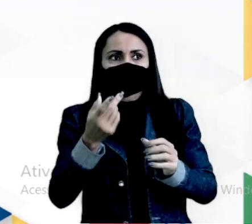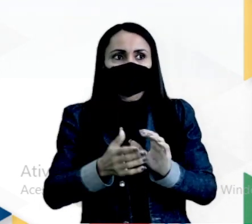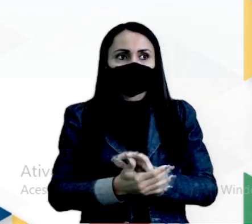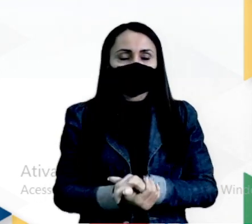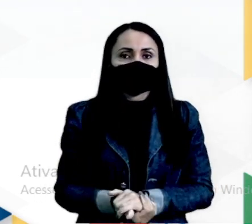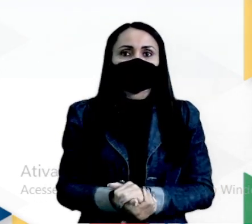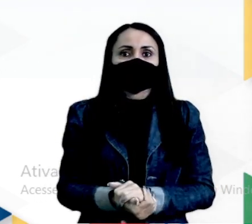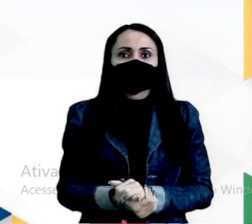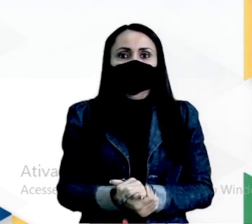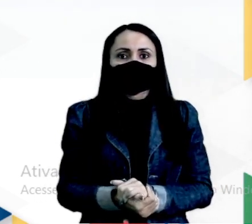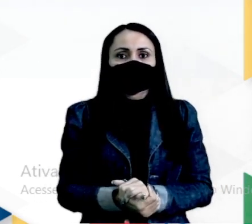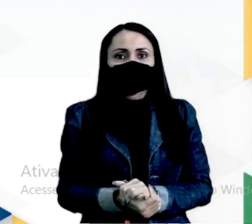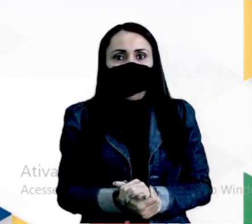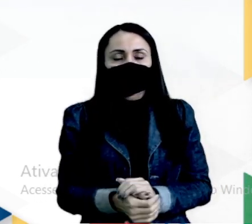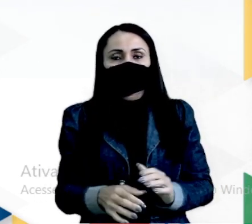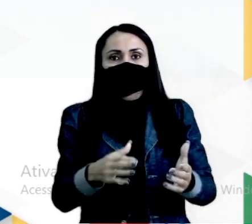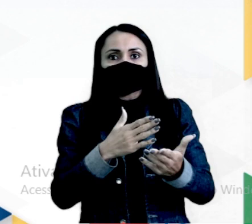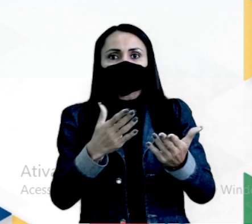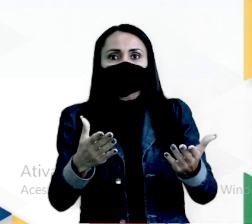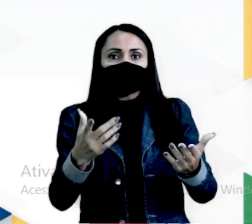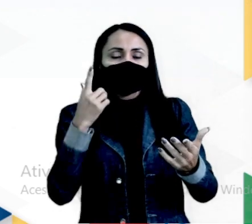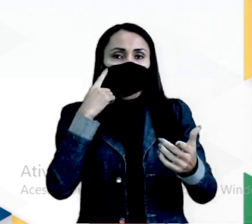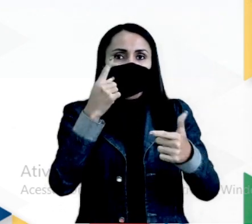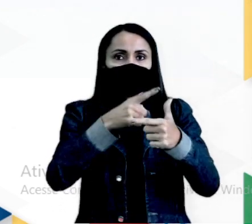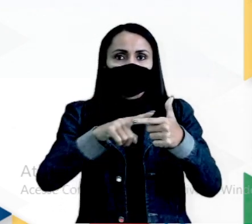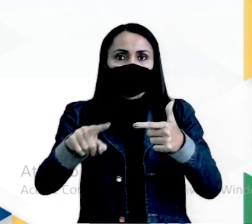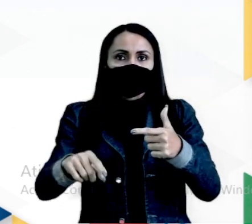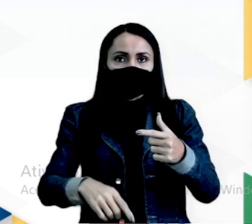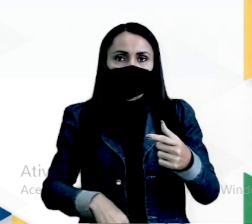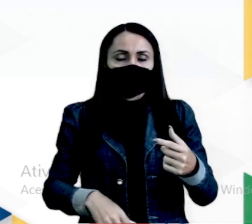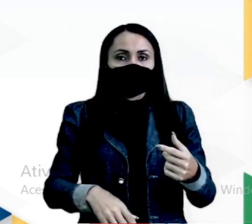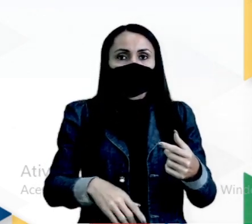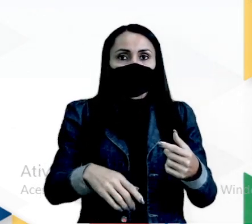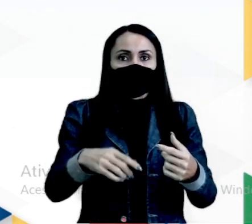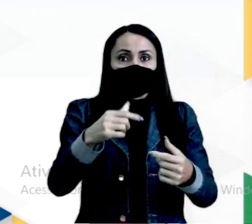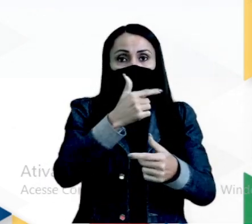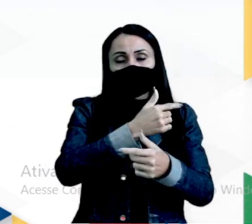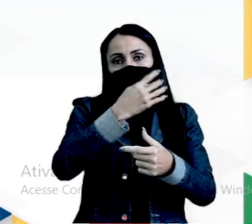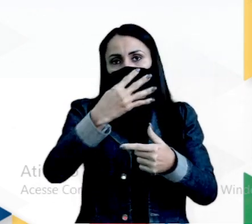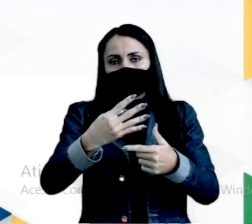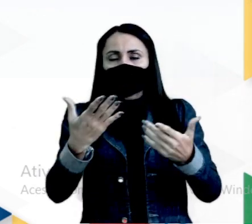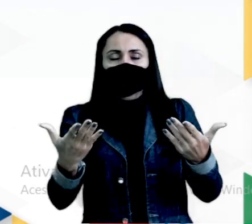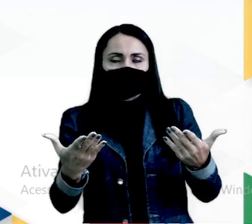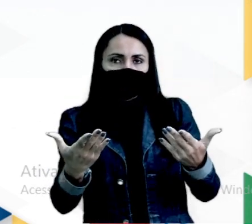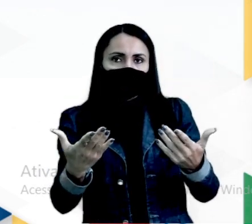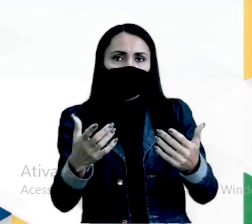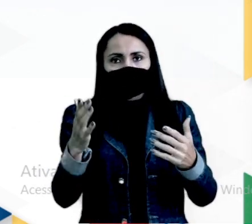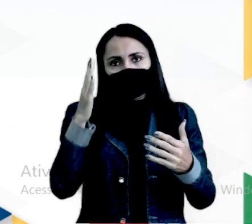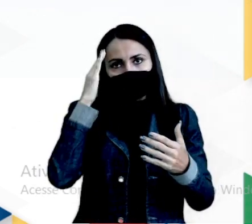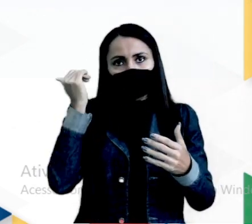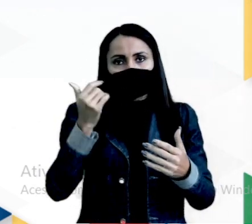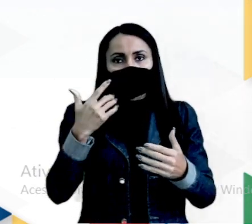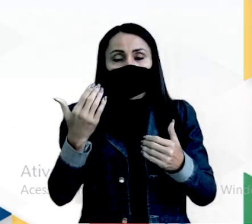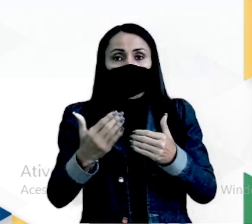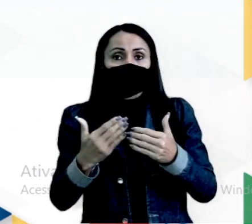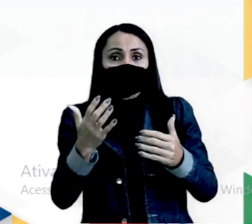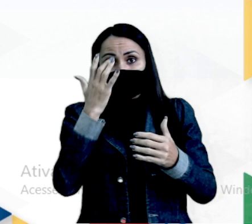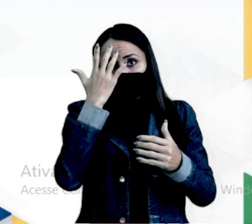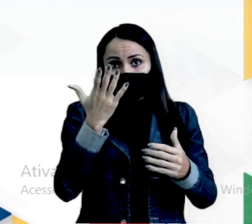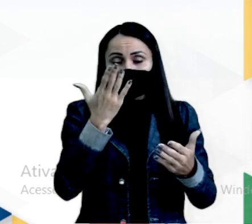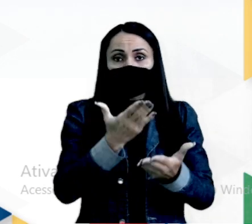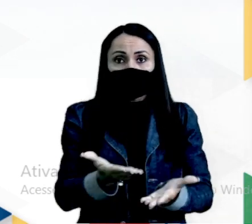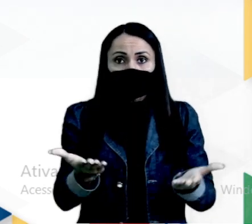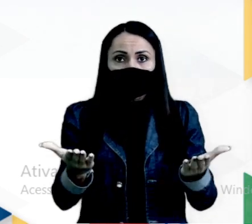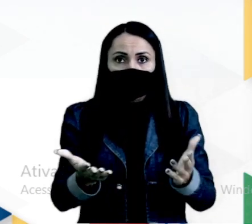as operações, né? Porque o correto é dividir os 2 por 4. Beleza? A gente sabe disso. Mas para